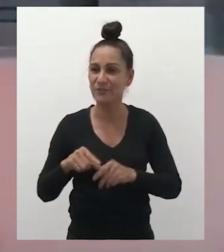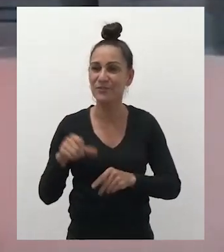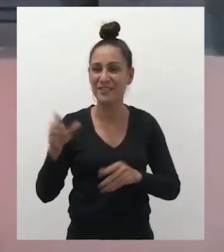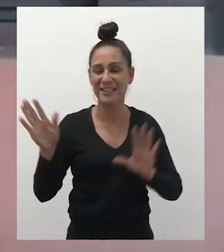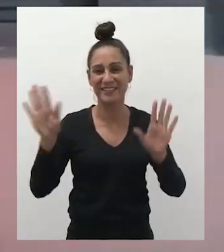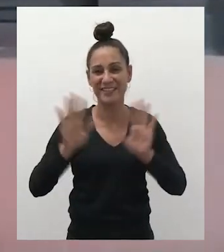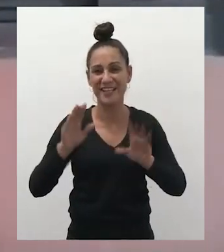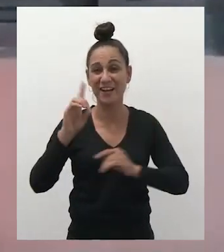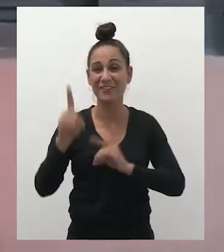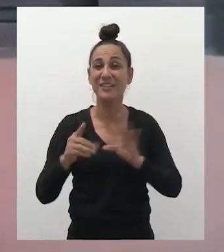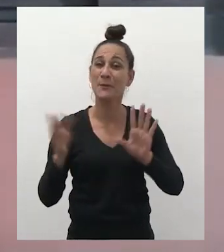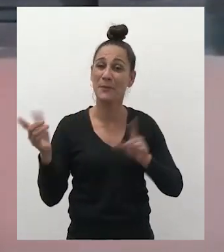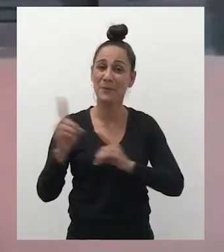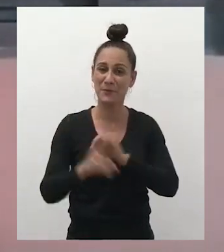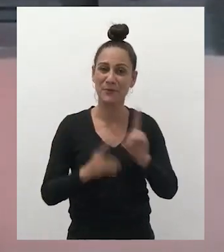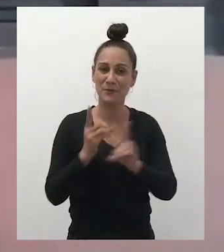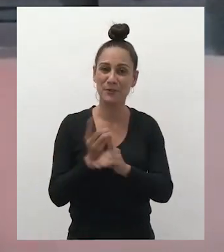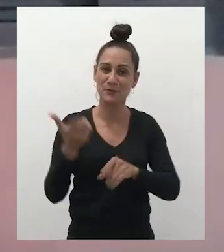Tchau, até a próxima.